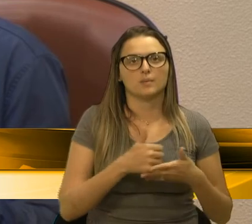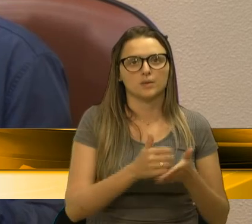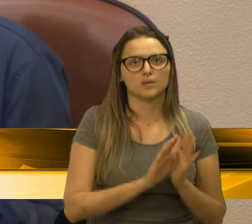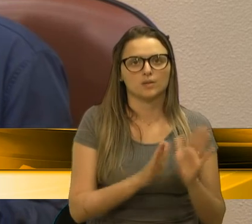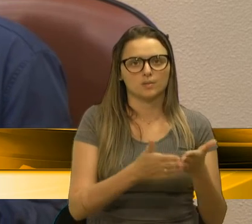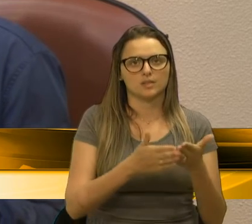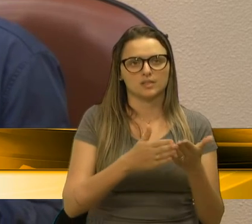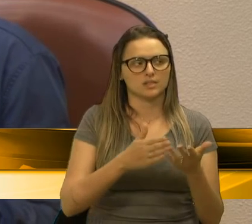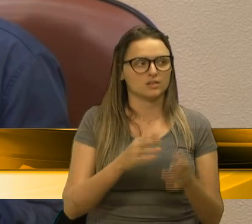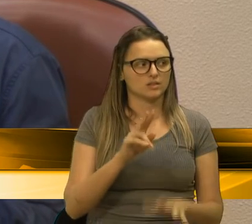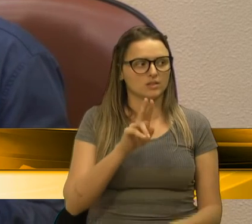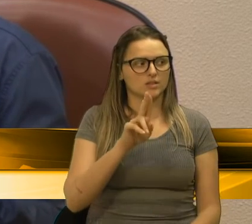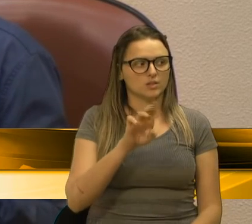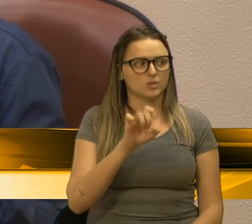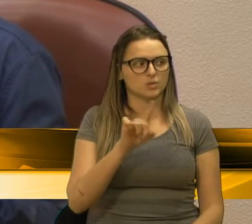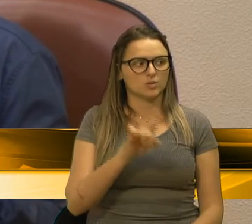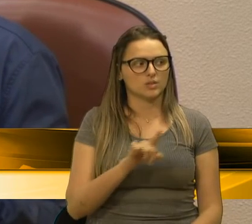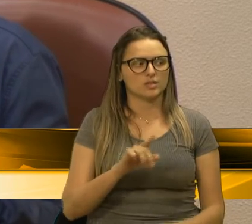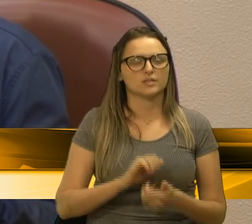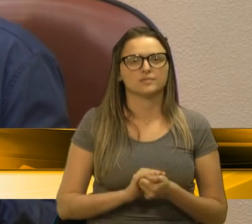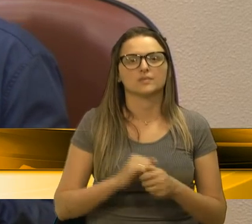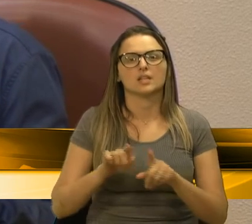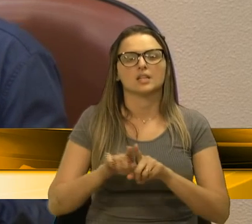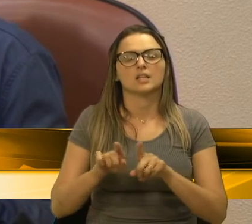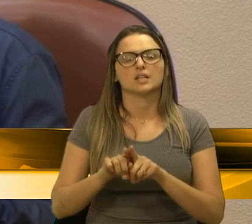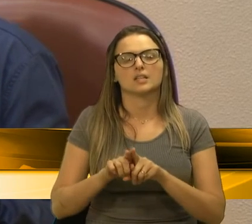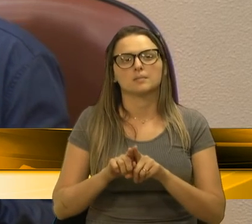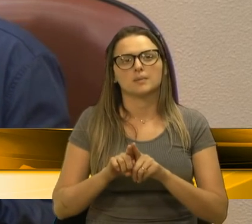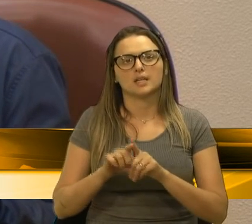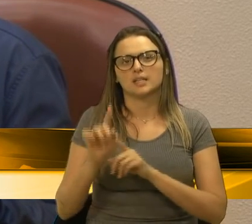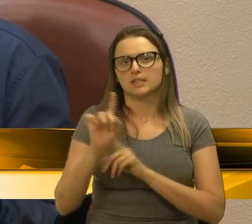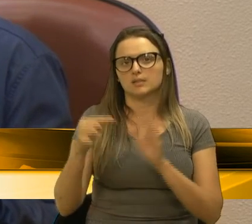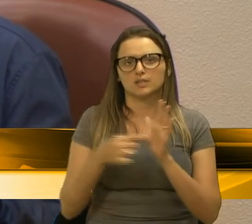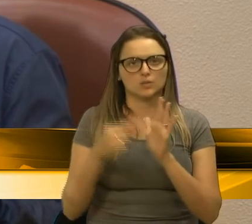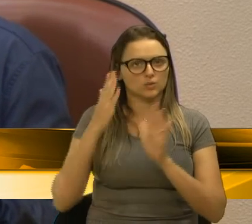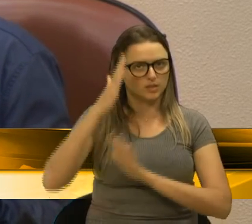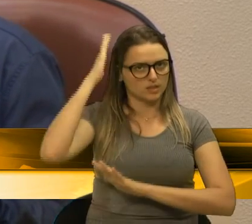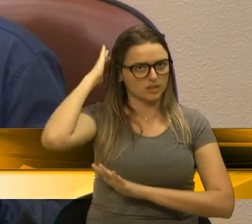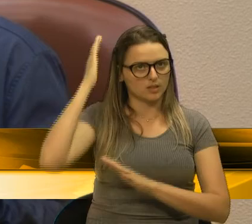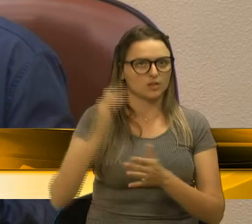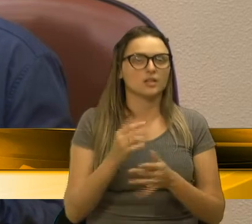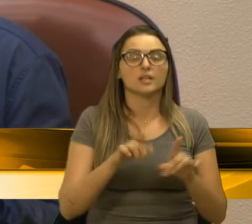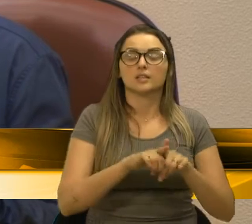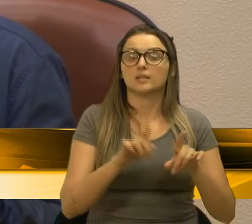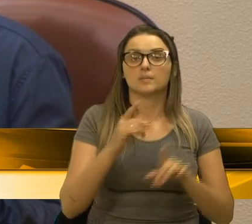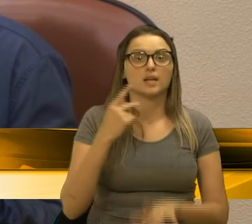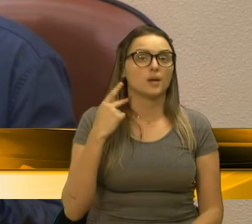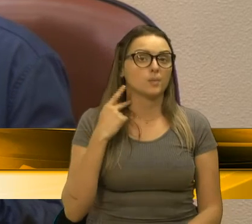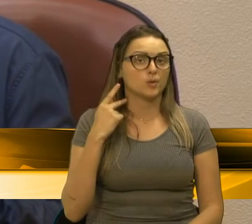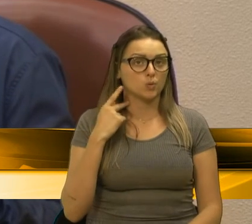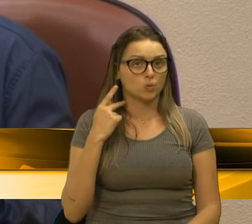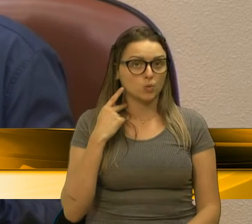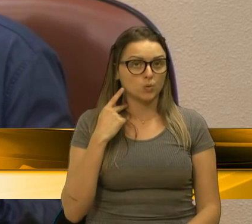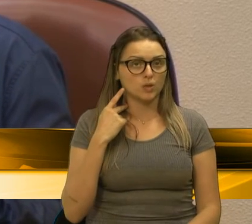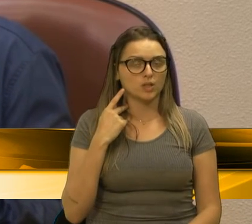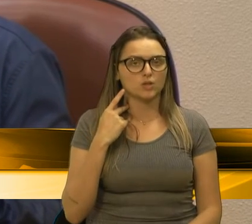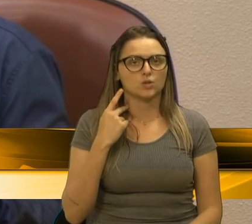João Wes. Não está presente o denunciado, prefeito Daniel Antônio Guerra, nem a procuradora-geral e